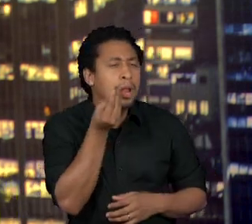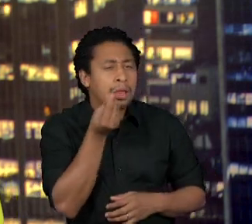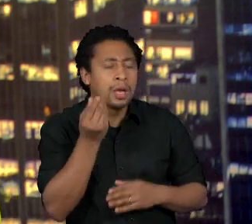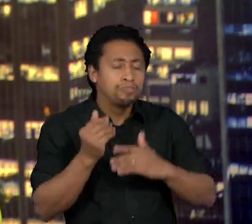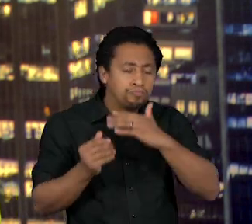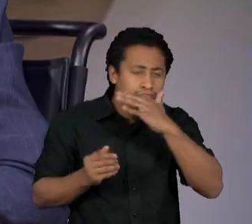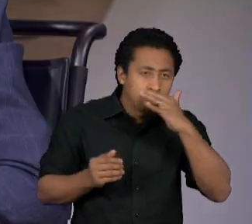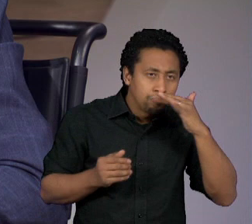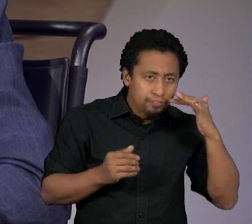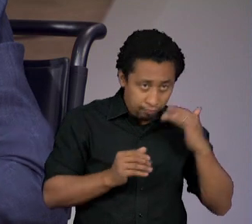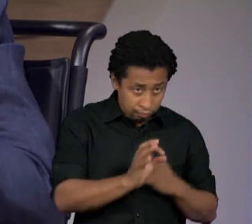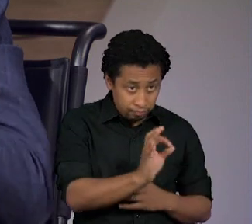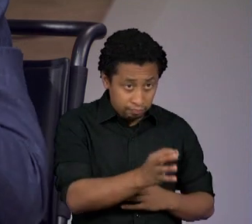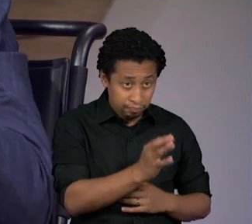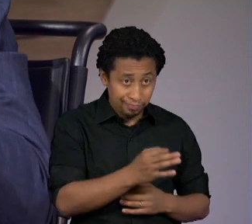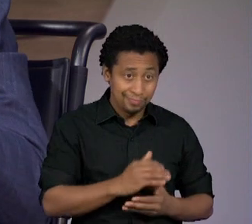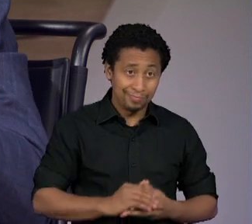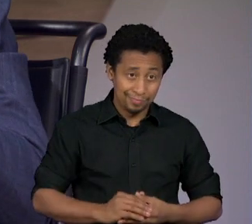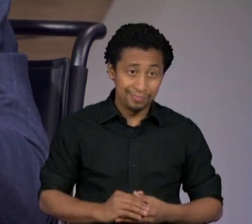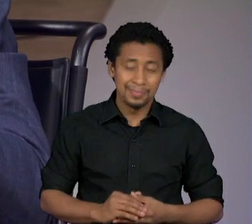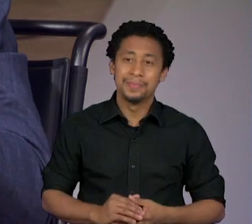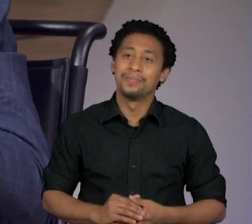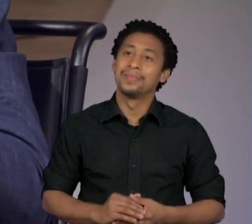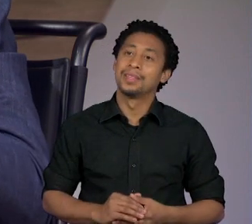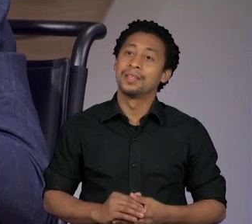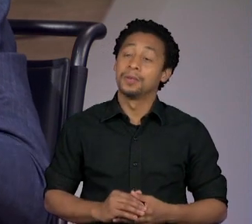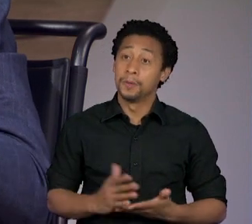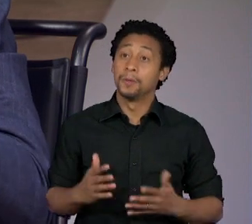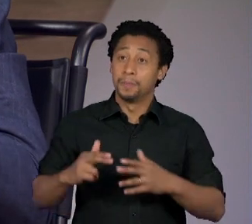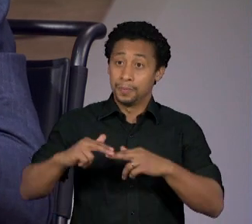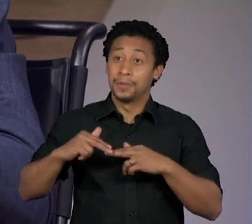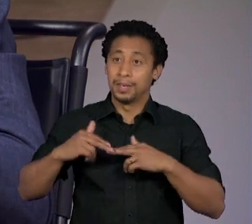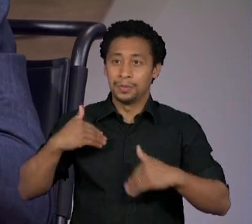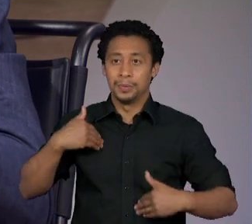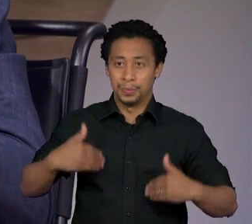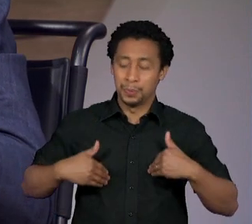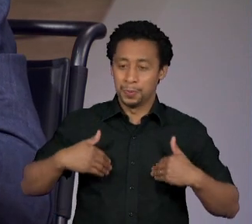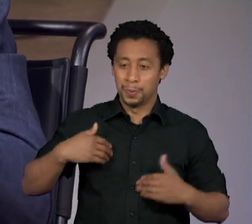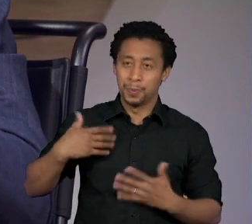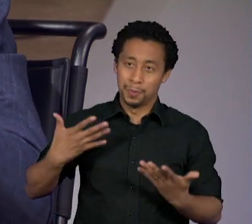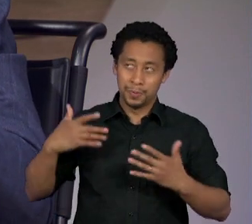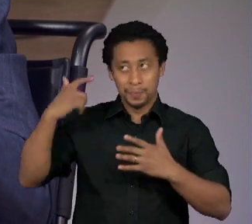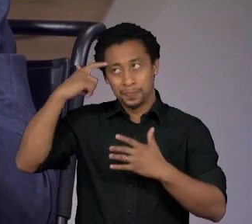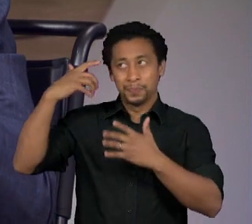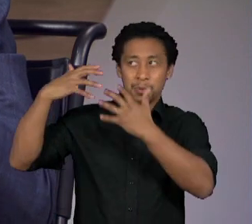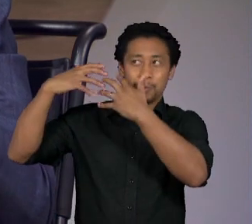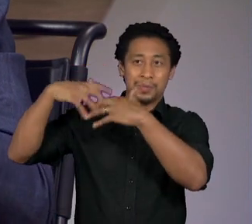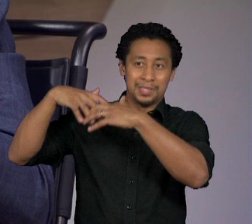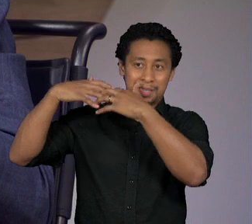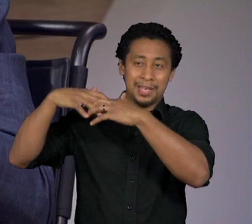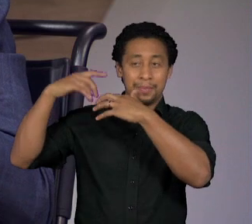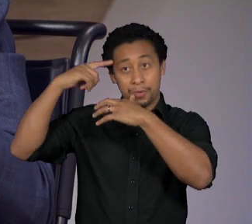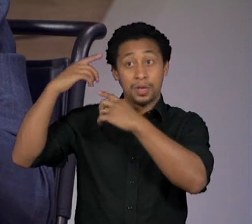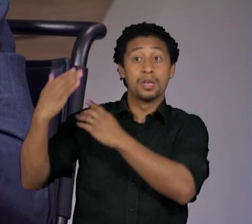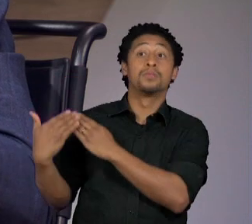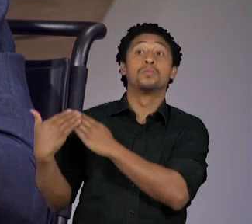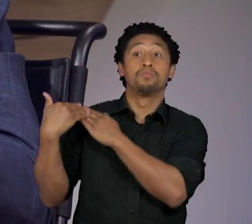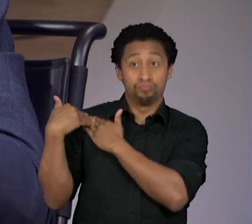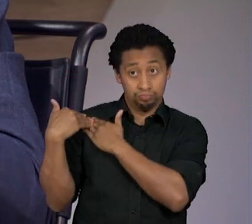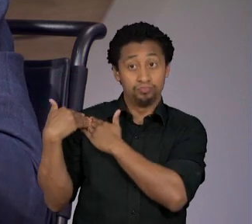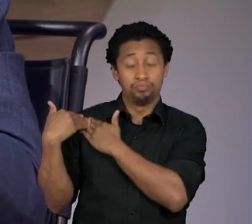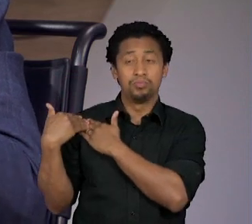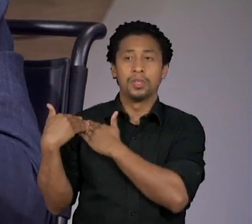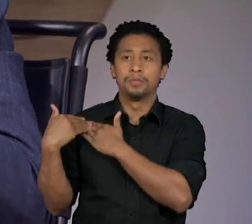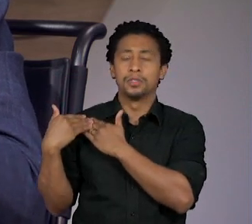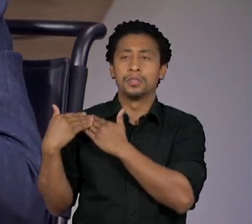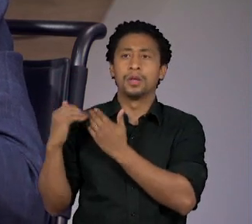não é, doutor? Que do ponto de vista anatômico, a área do cérebro que é responsável pela olfação, pelo olfato, é